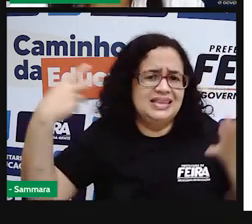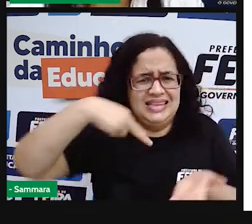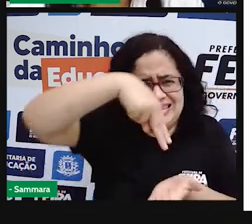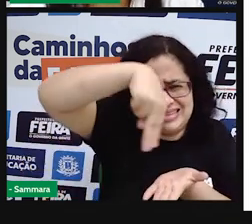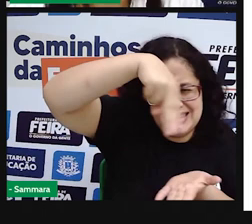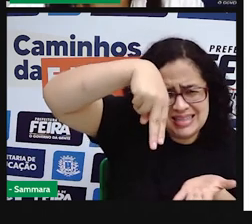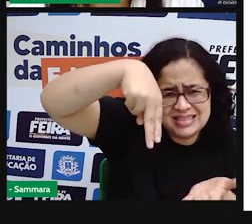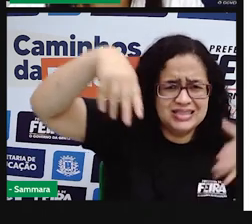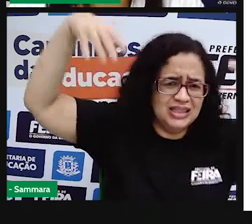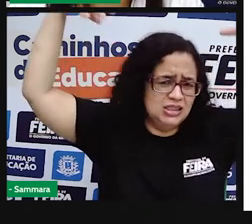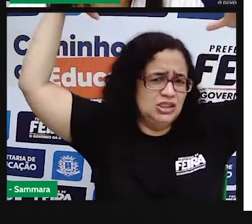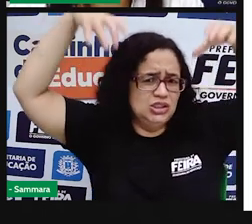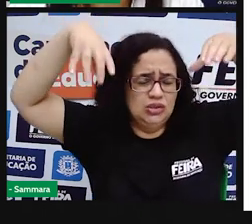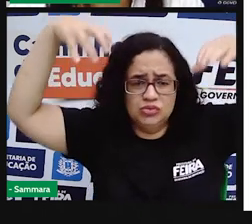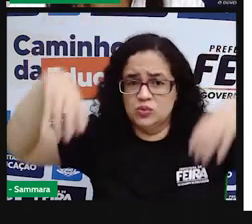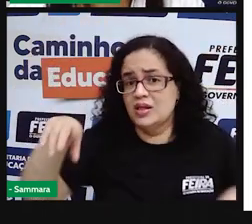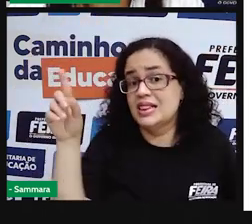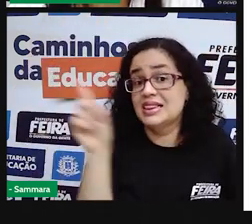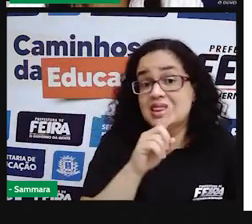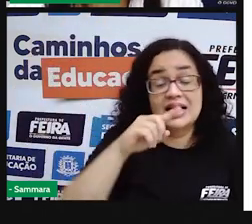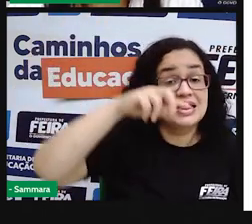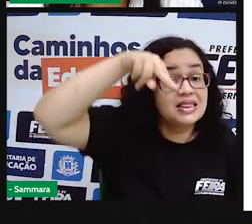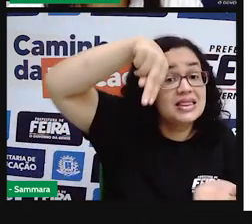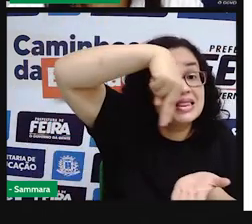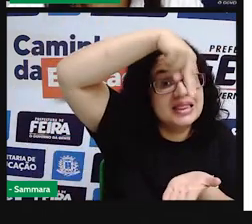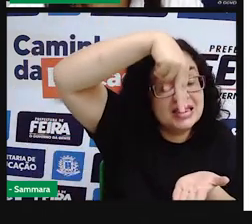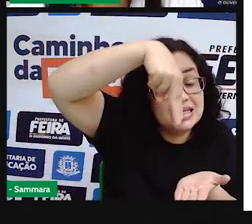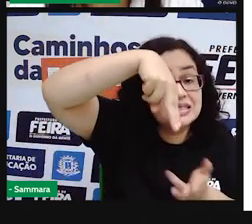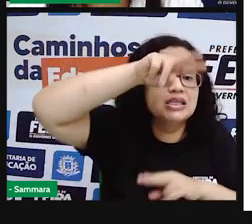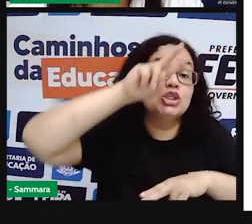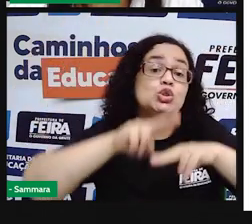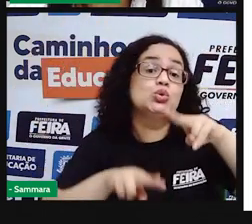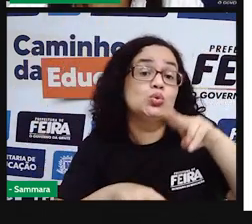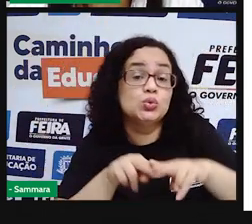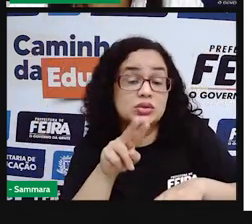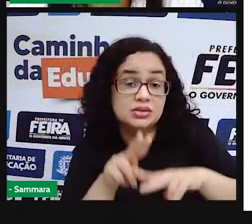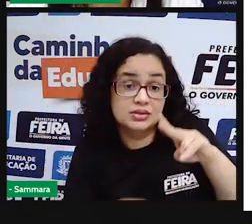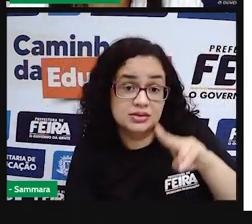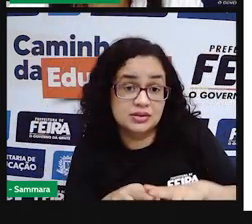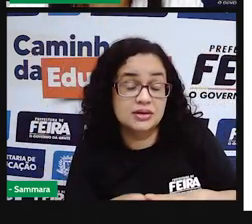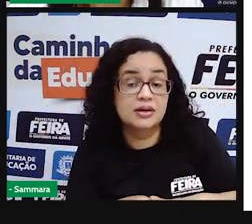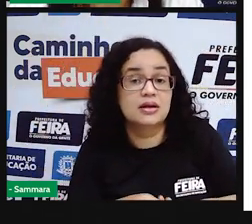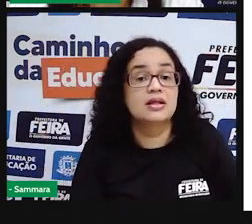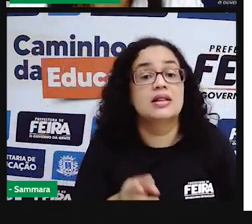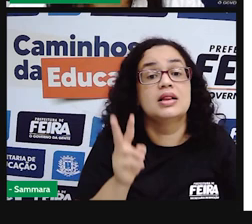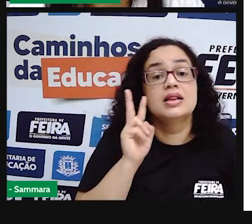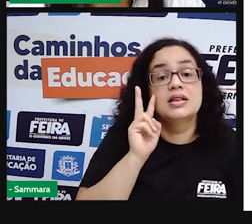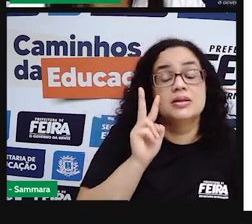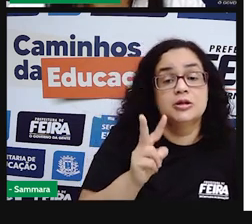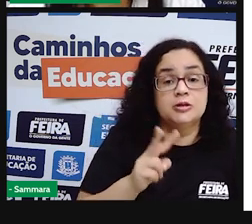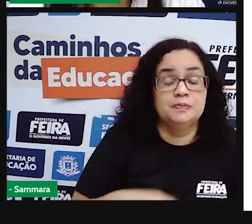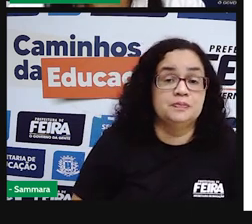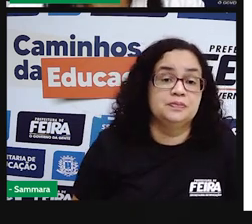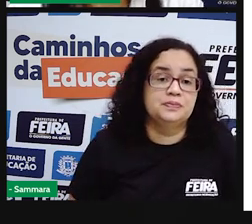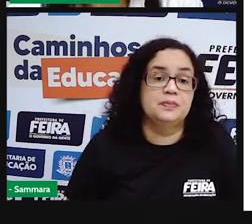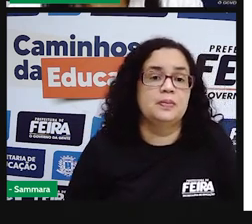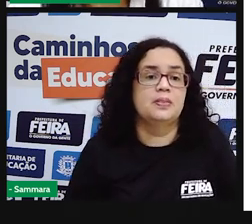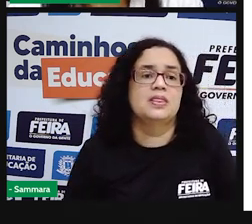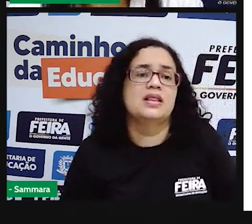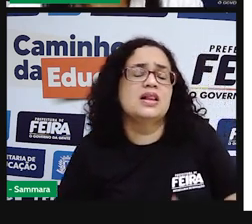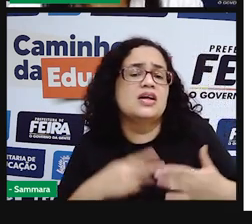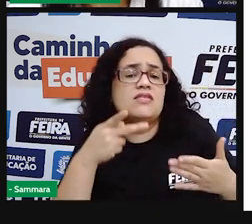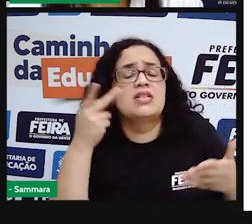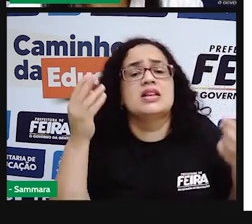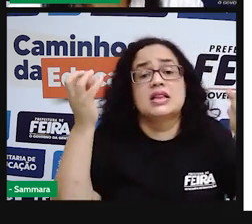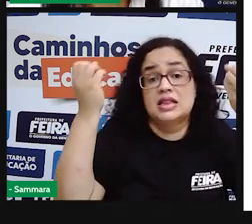outro responde: não, dança junina. Um representante aqui africano. Falando nisso,